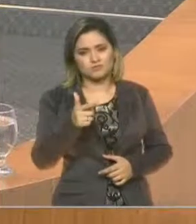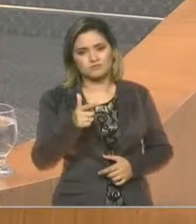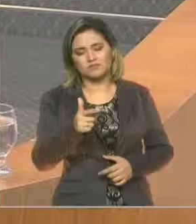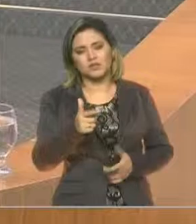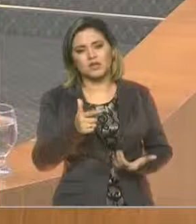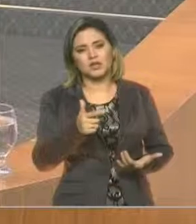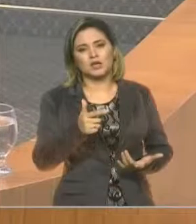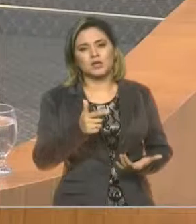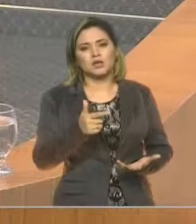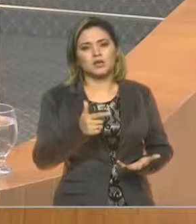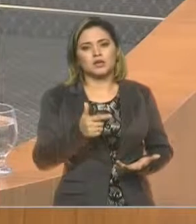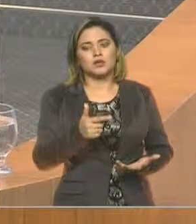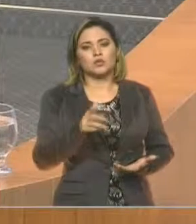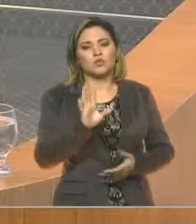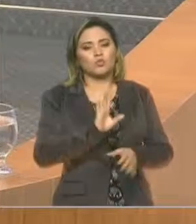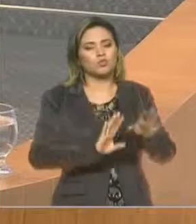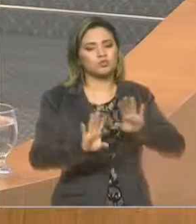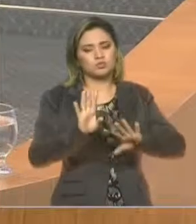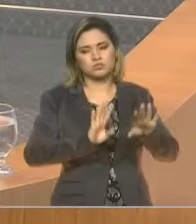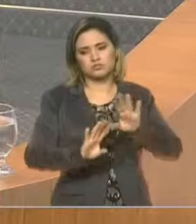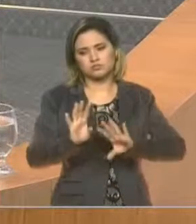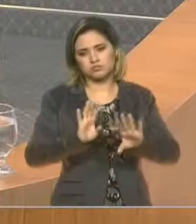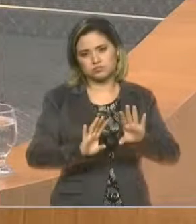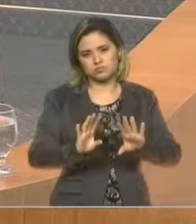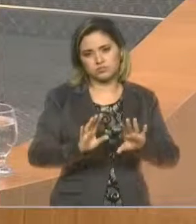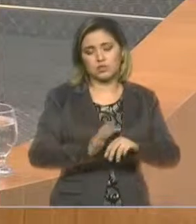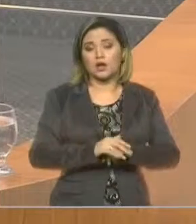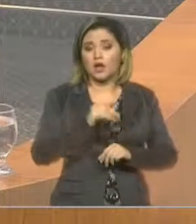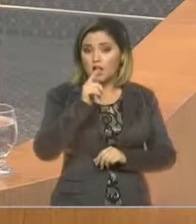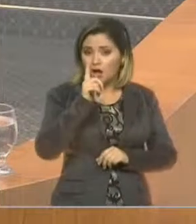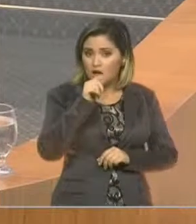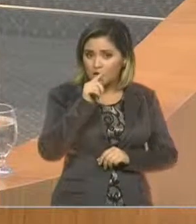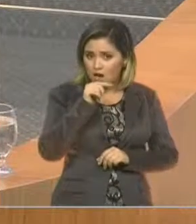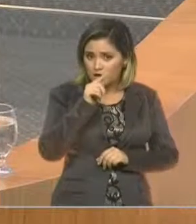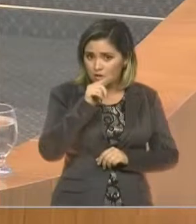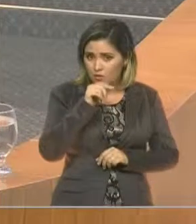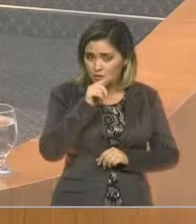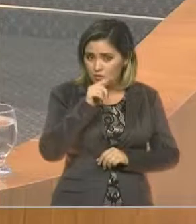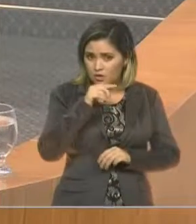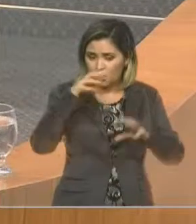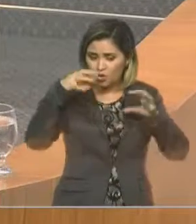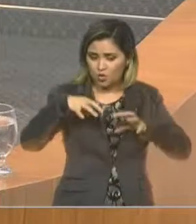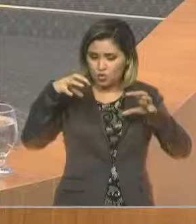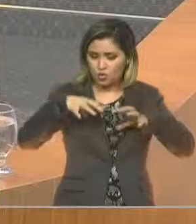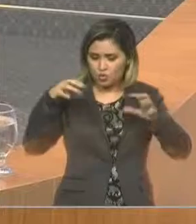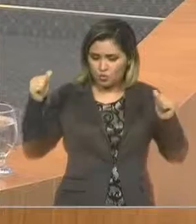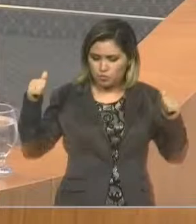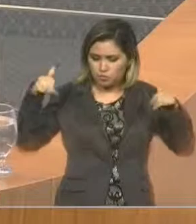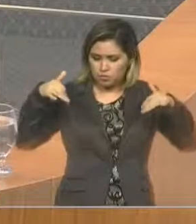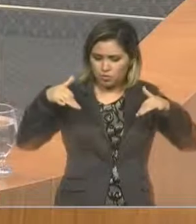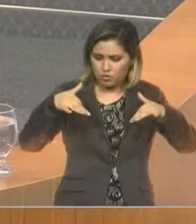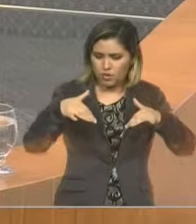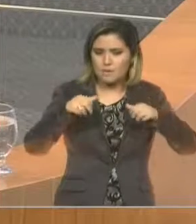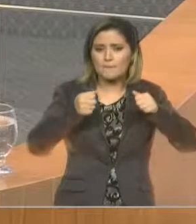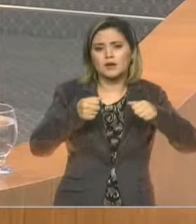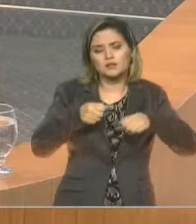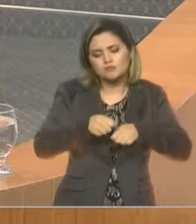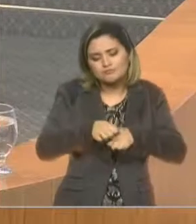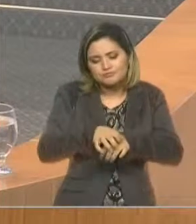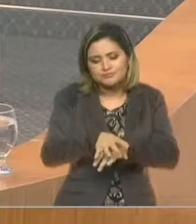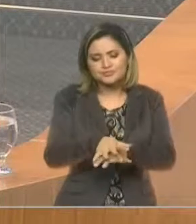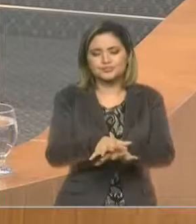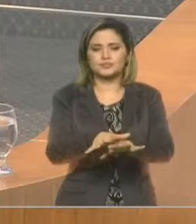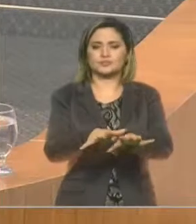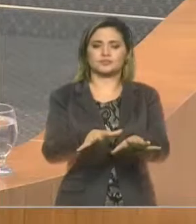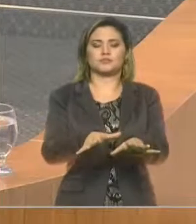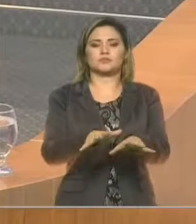essa água proveniente, ela encontre o seu caminho. Segundo, estimular o reuso direto da água nos